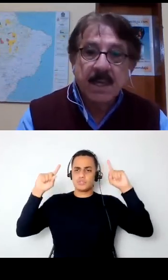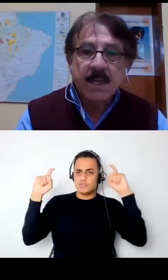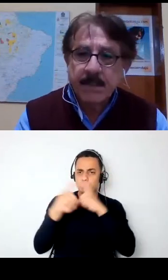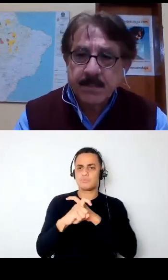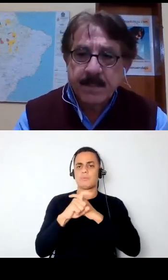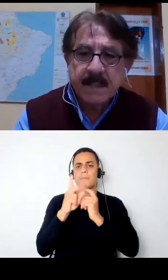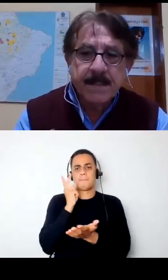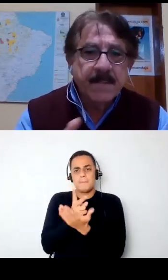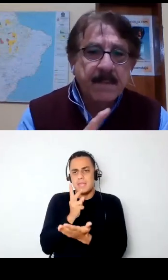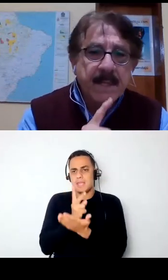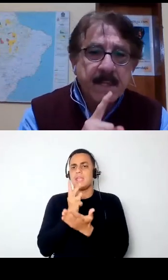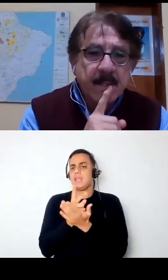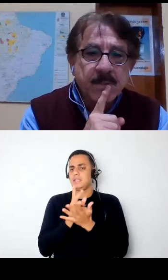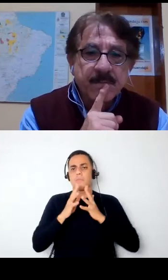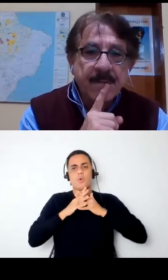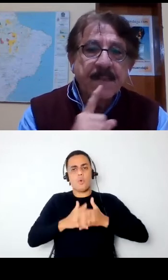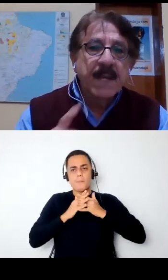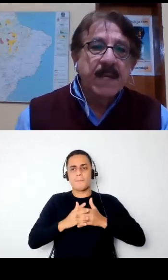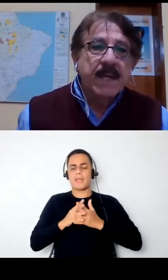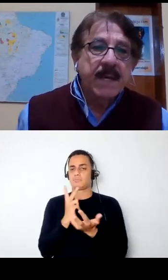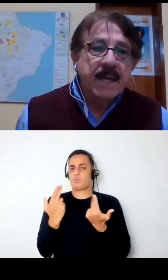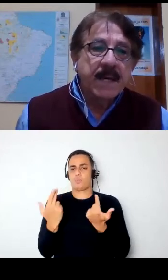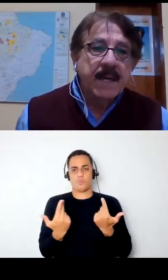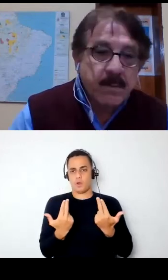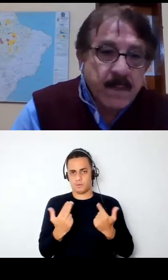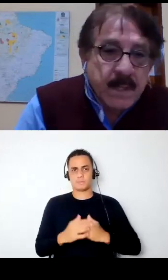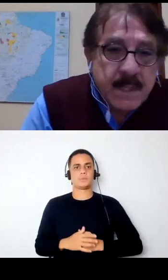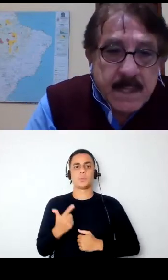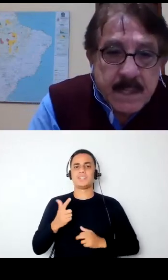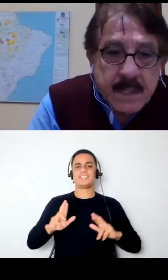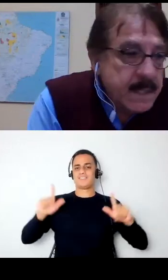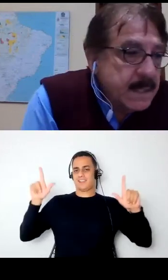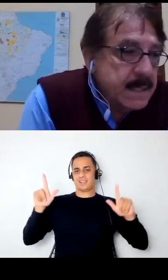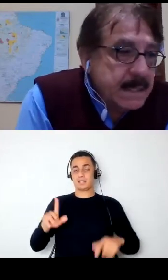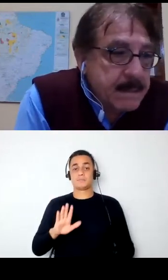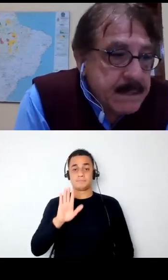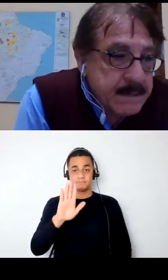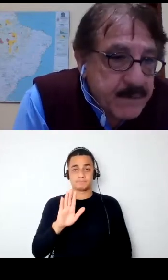diversidade. Pode passar para mim, Marina? Deixa eu ver. Então,